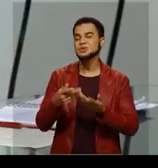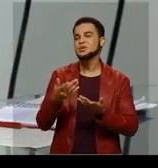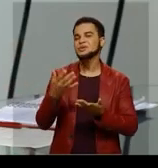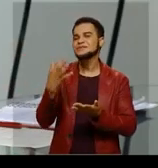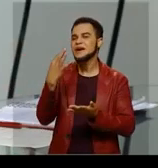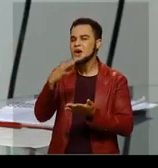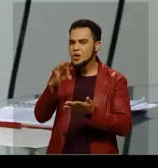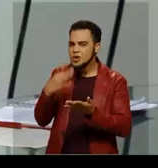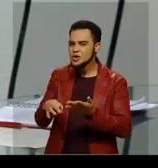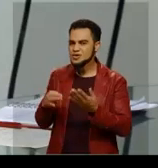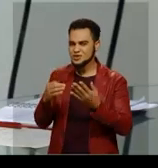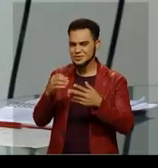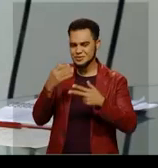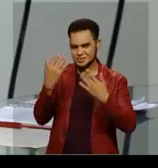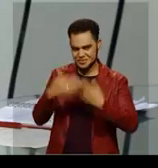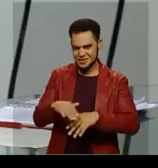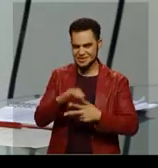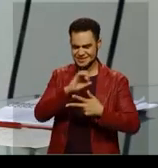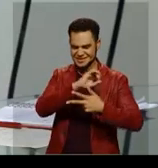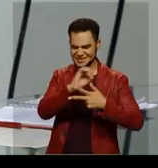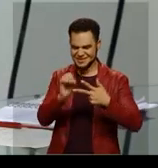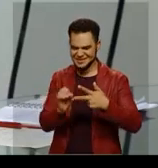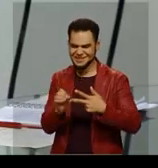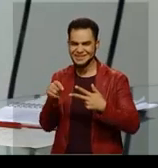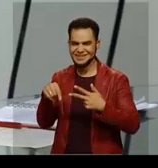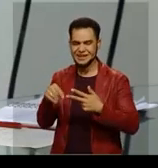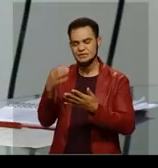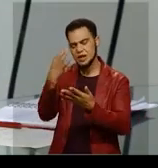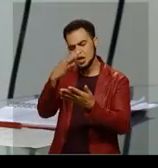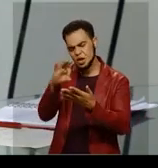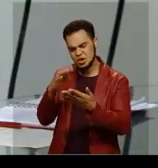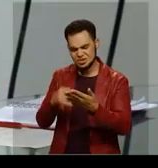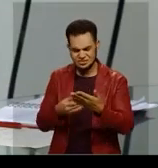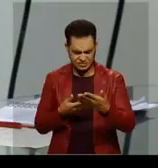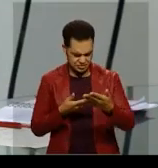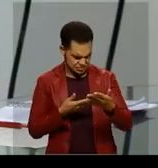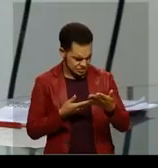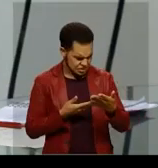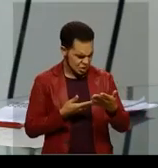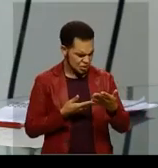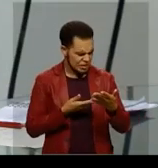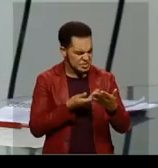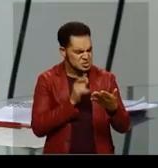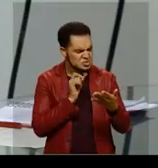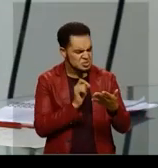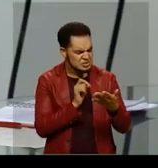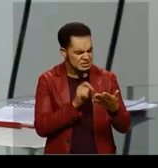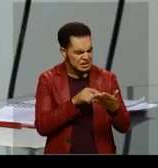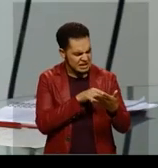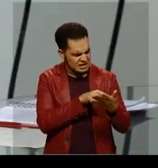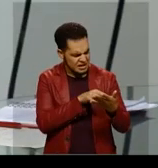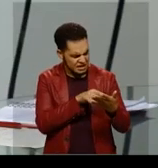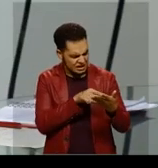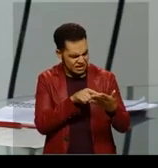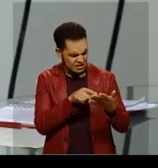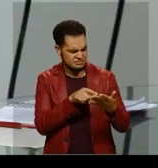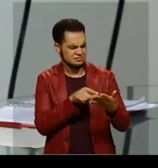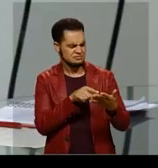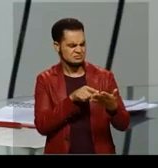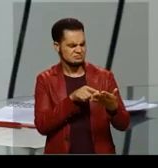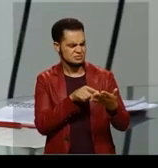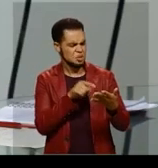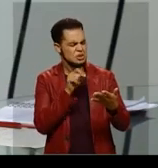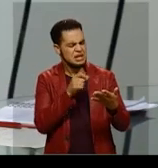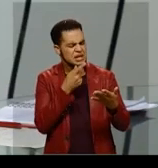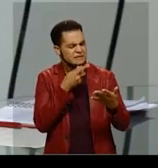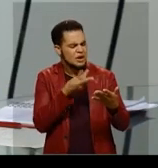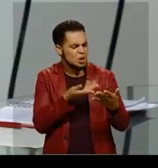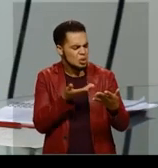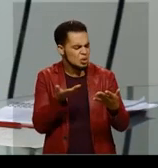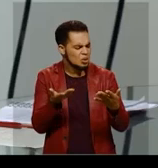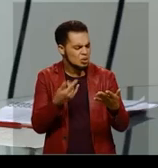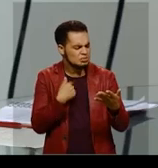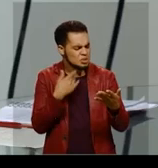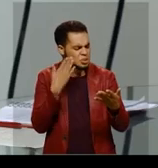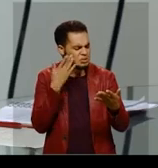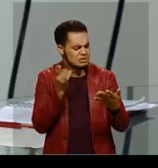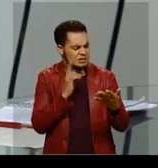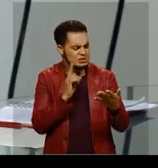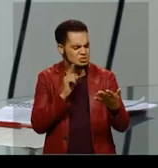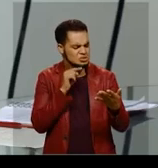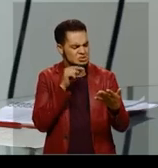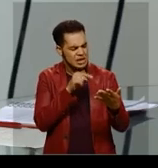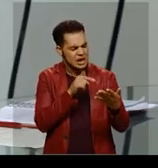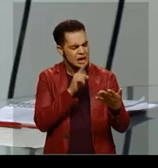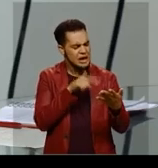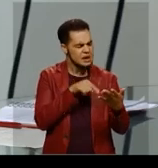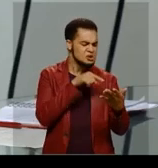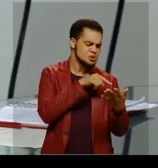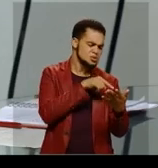e aí? Né? O que ele quis dizer com isso aqui? Então, é esse colocar das palavras que é